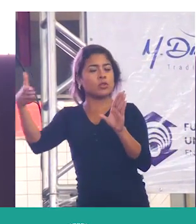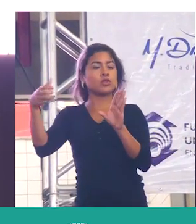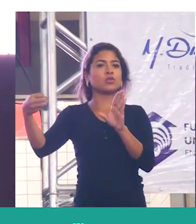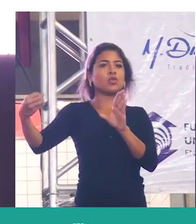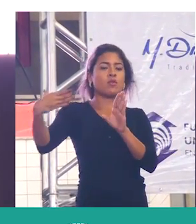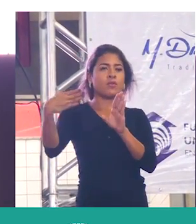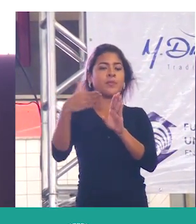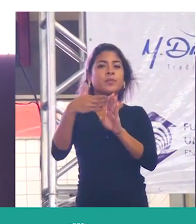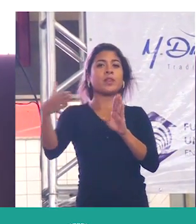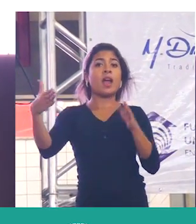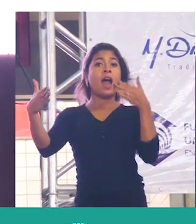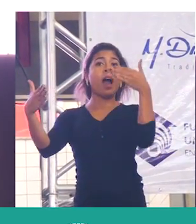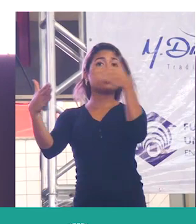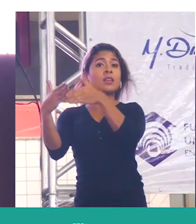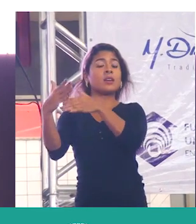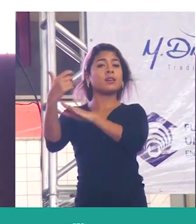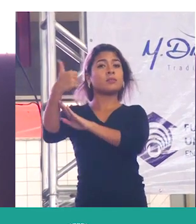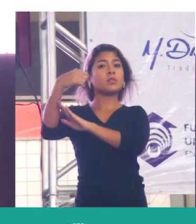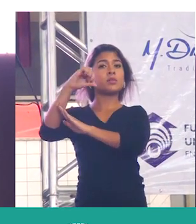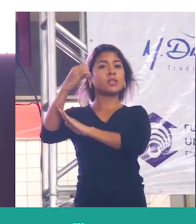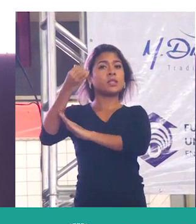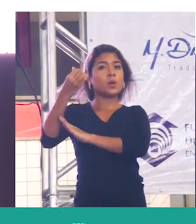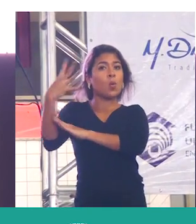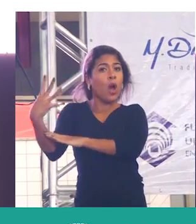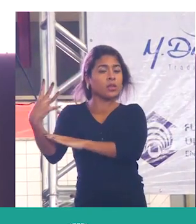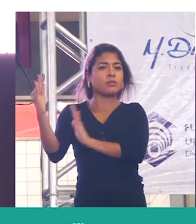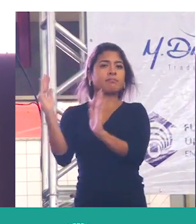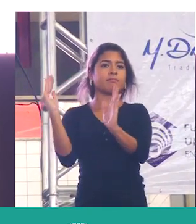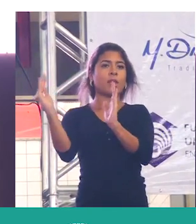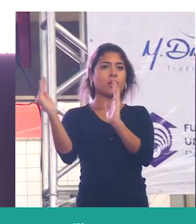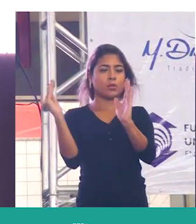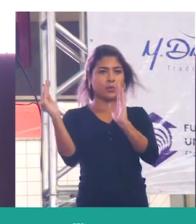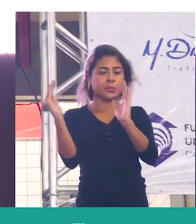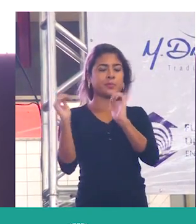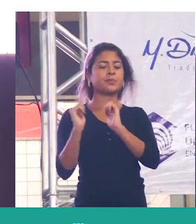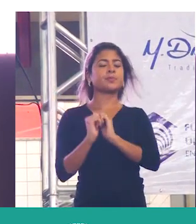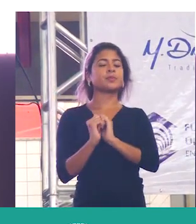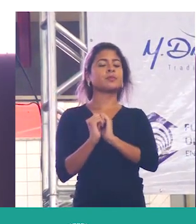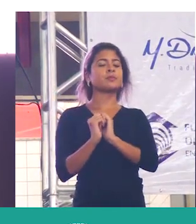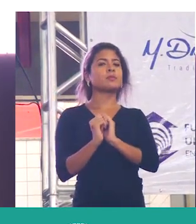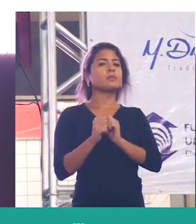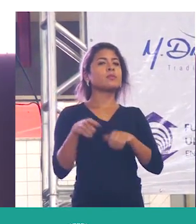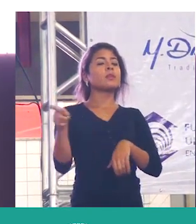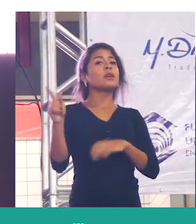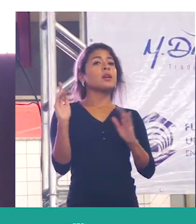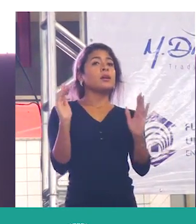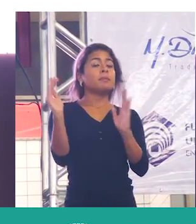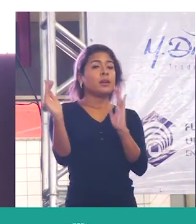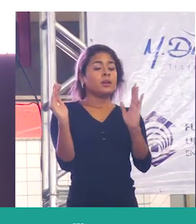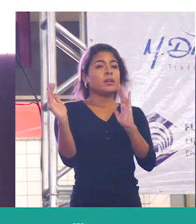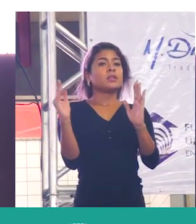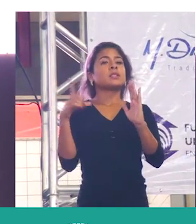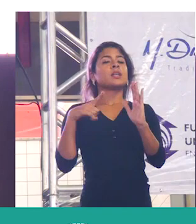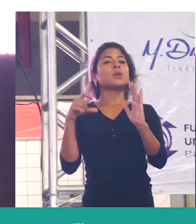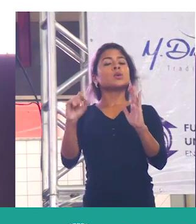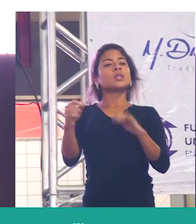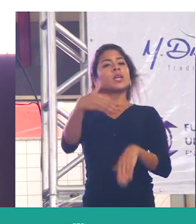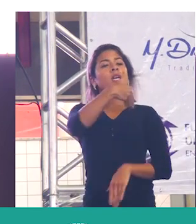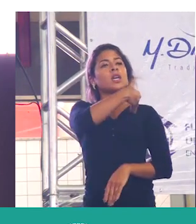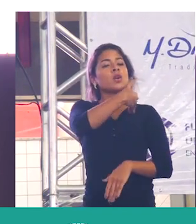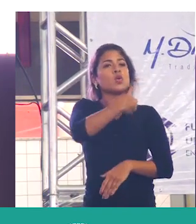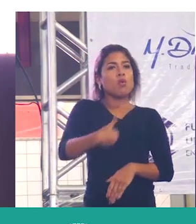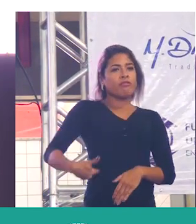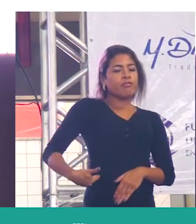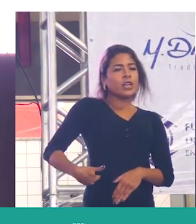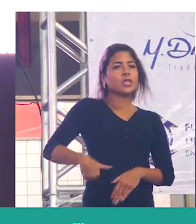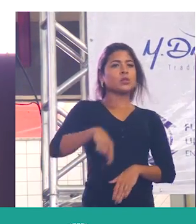1964, nós temos aí este período, no qual nós inserimos 5 governos,